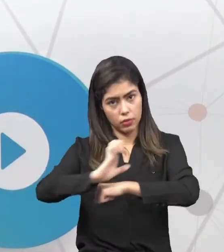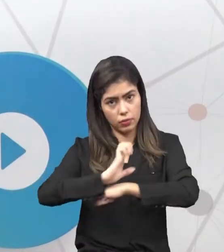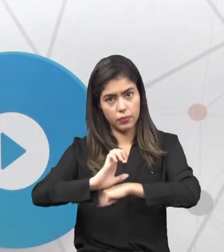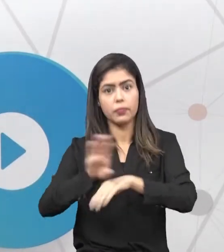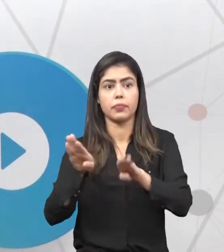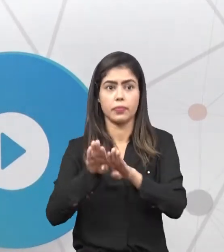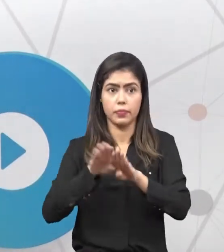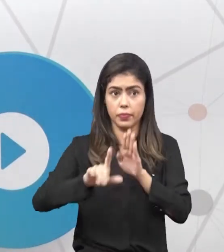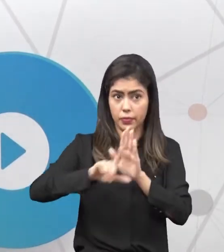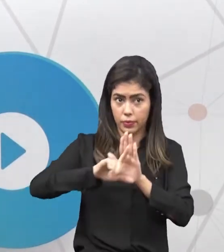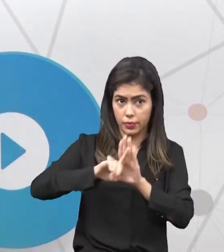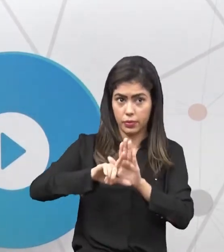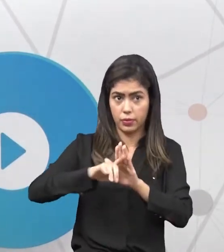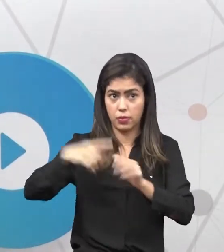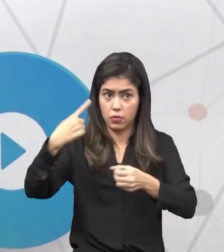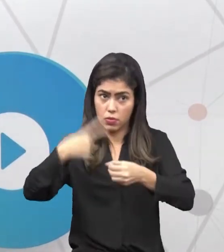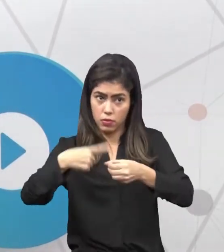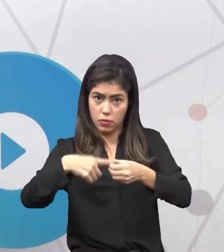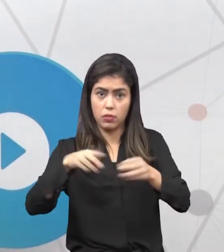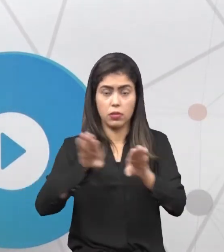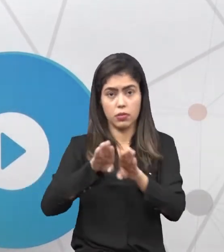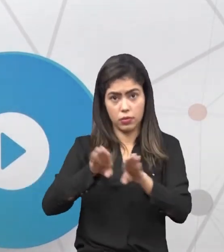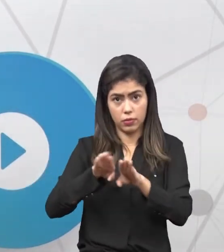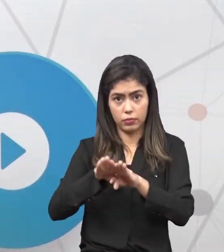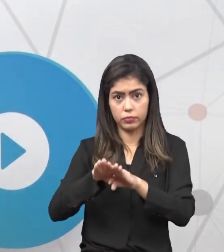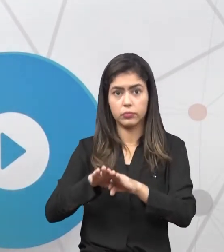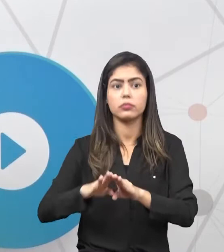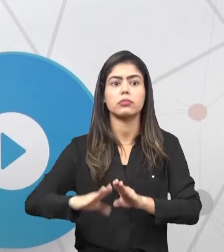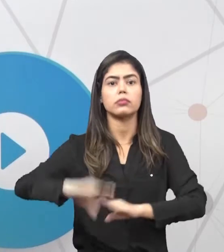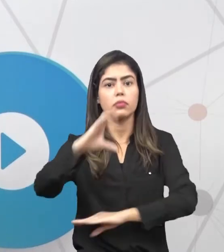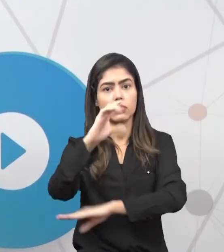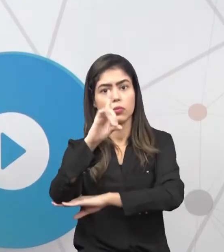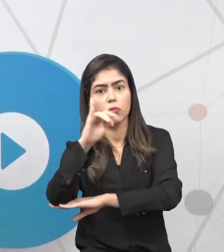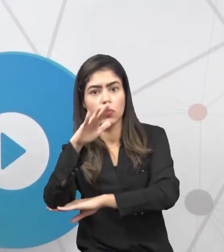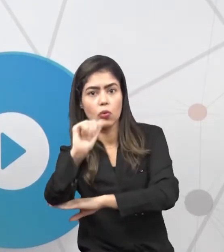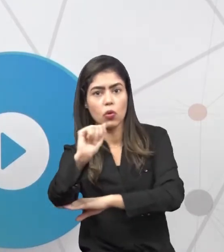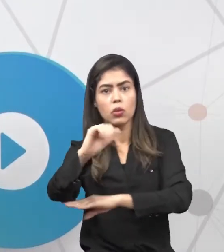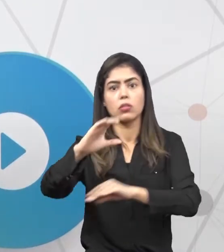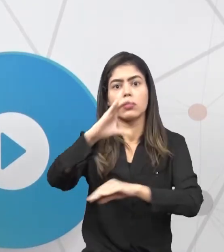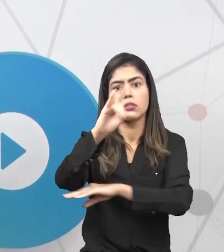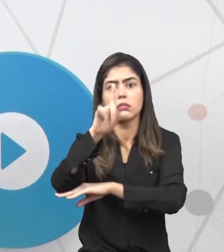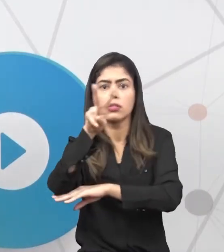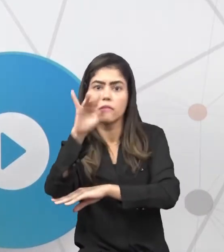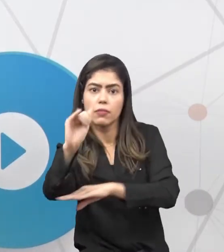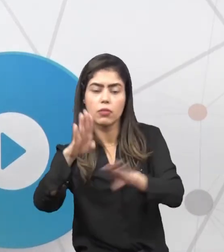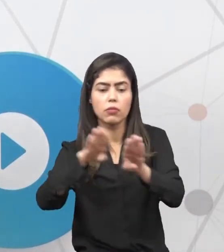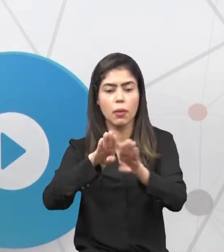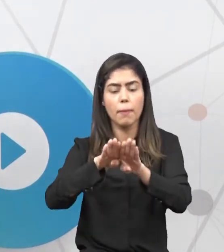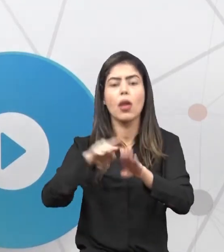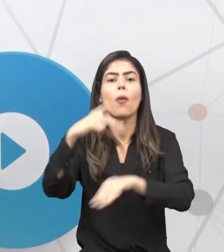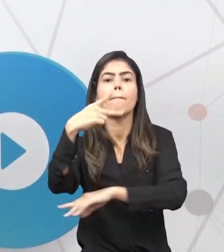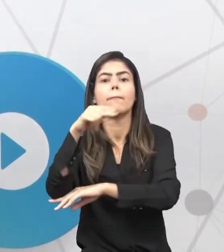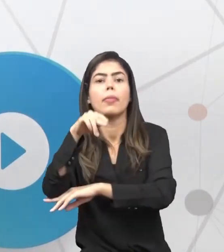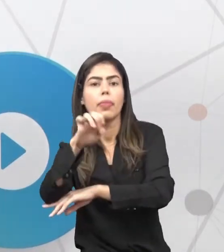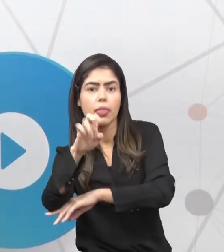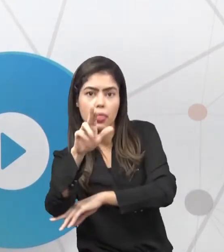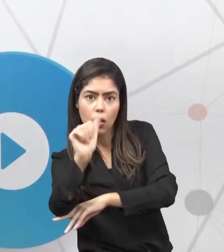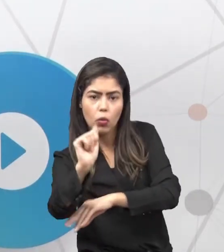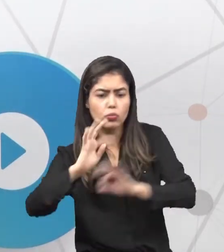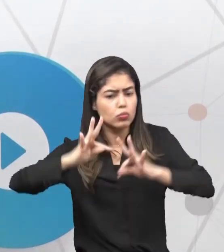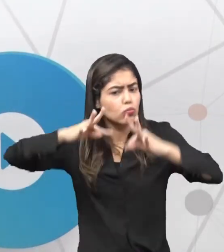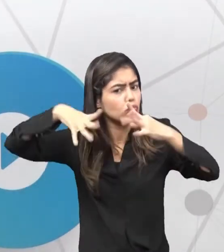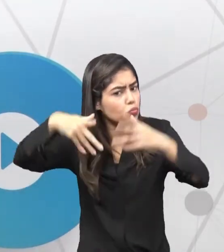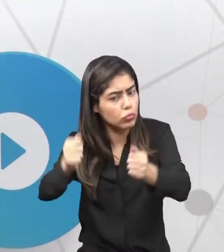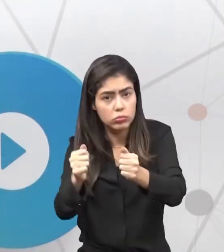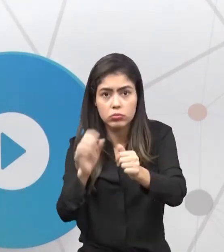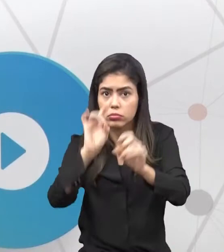do município, temos também nosso Código Civil, nosso Código Penal, e todas essas